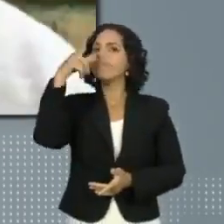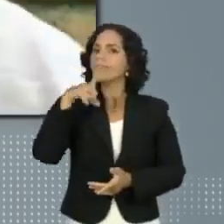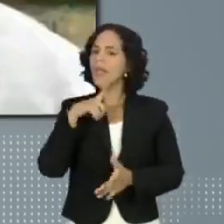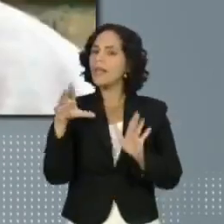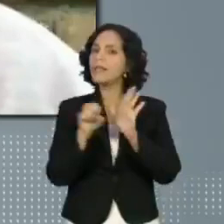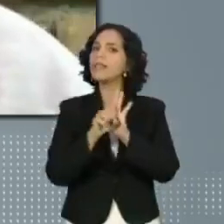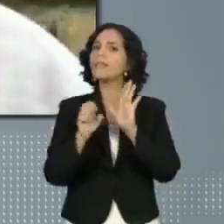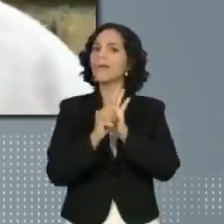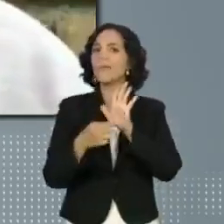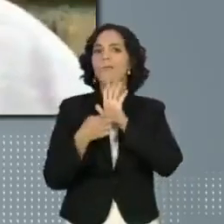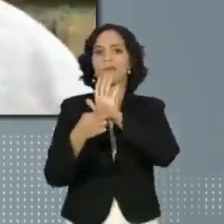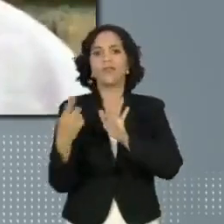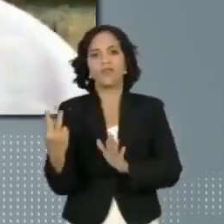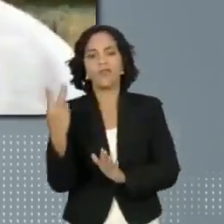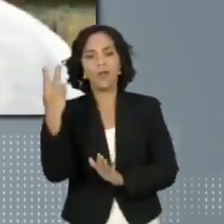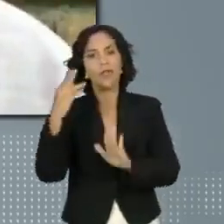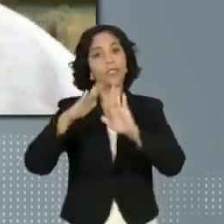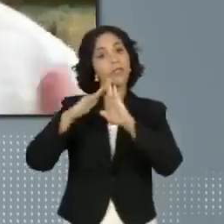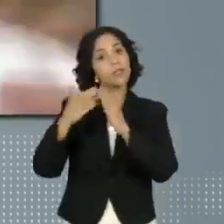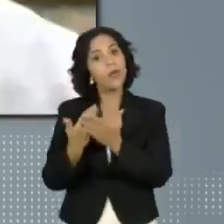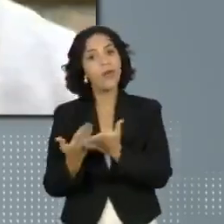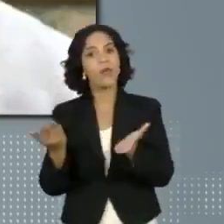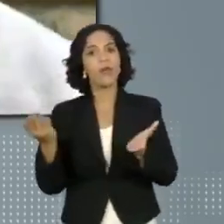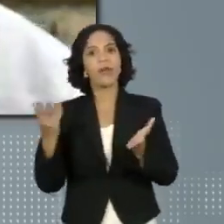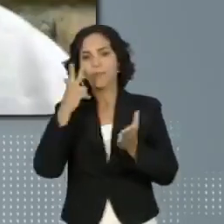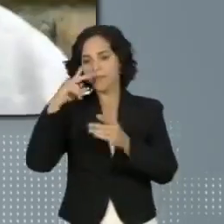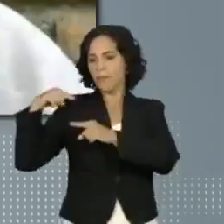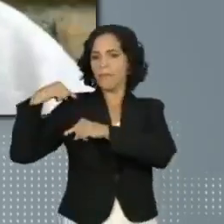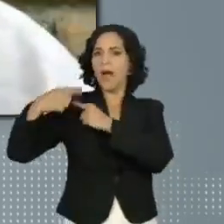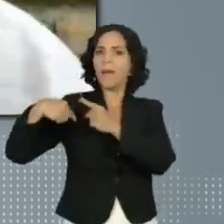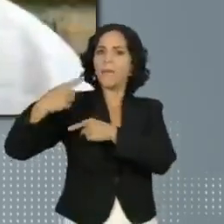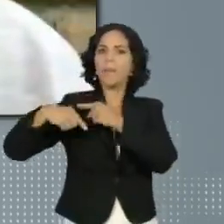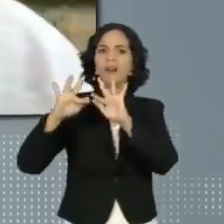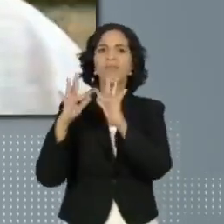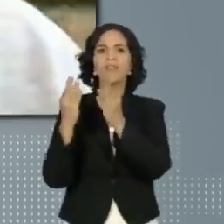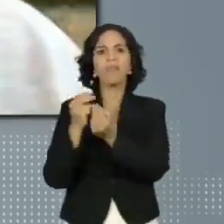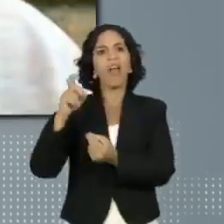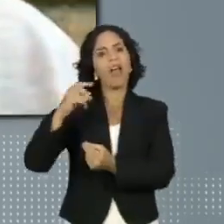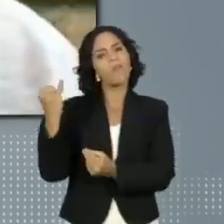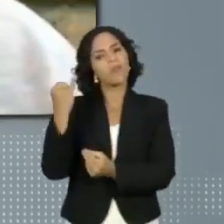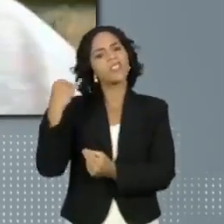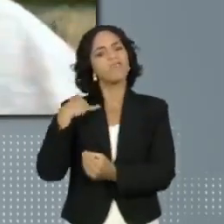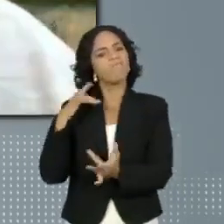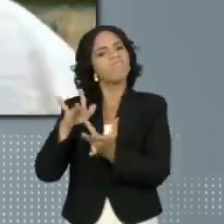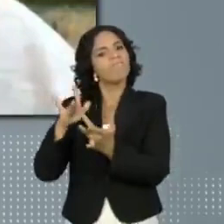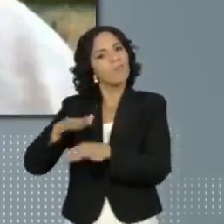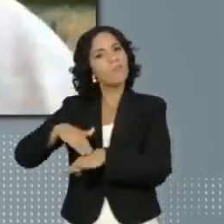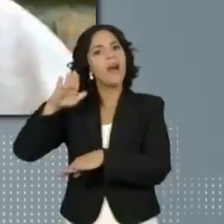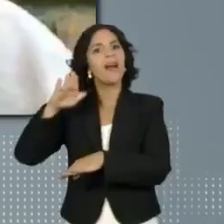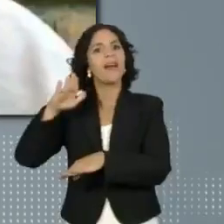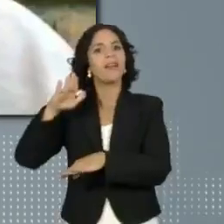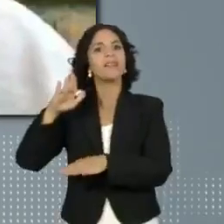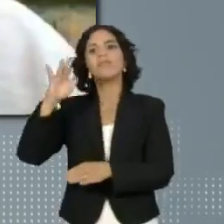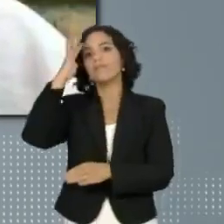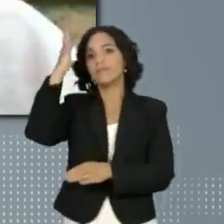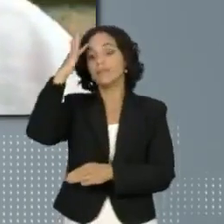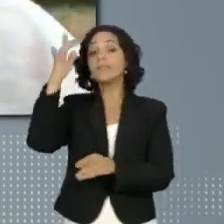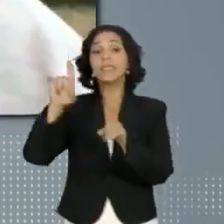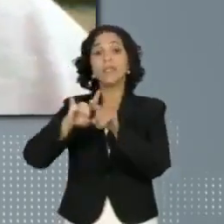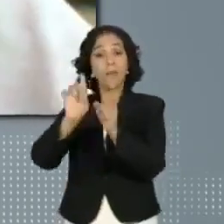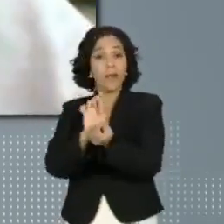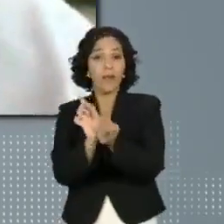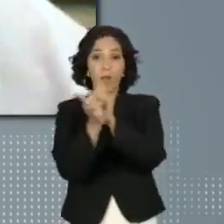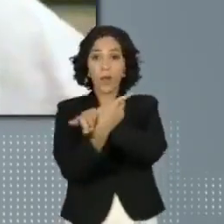dessas instâncias, da escola, das instâncias geracionais, familiares, né? E